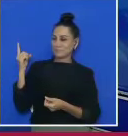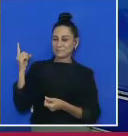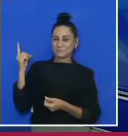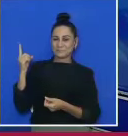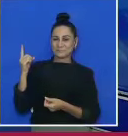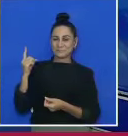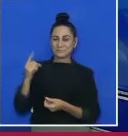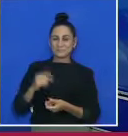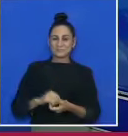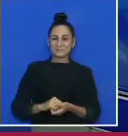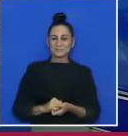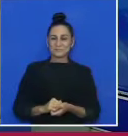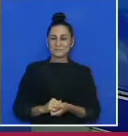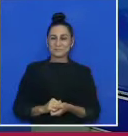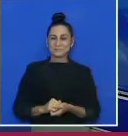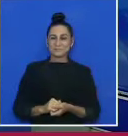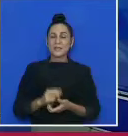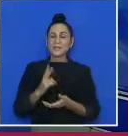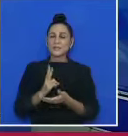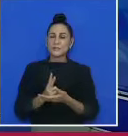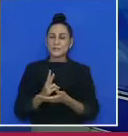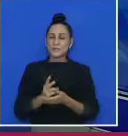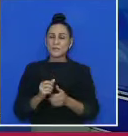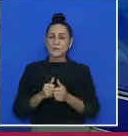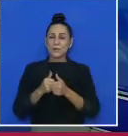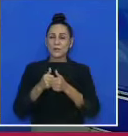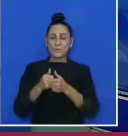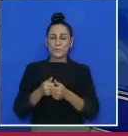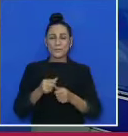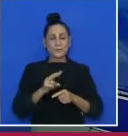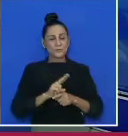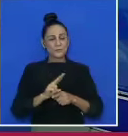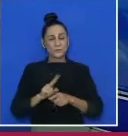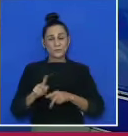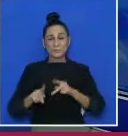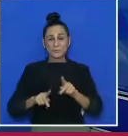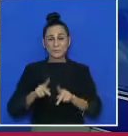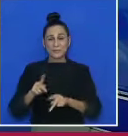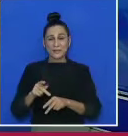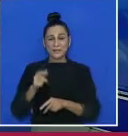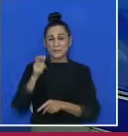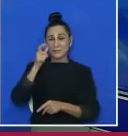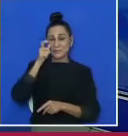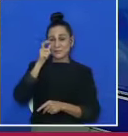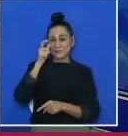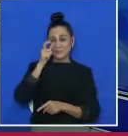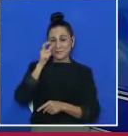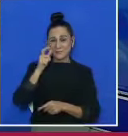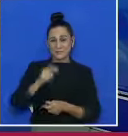As bolas estão sendo colocadas sempre com acompanhamento das nossas auditoras populares.